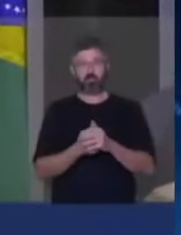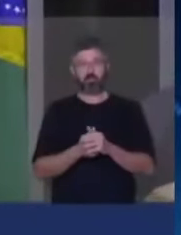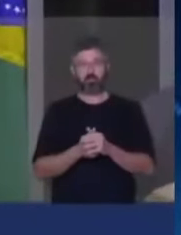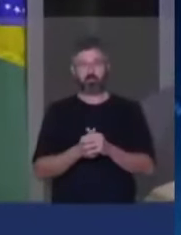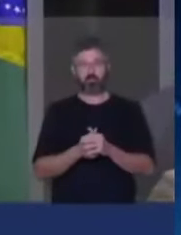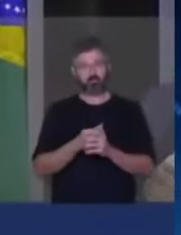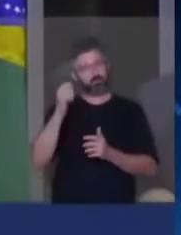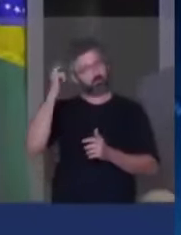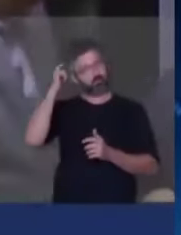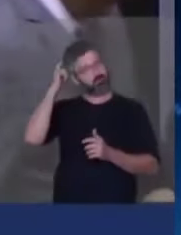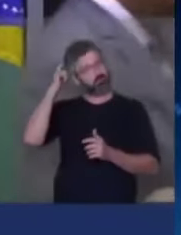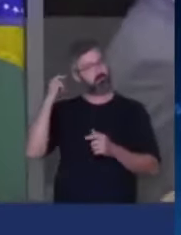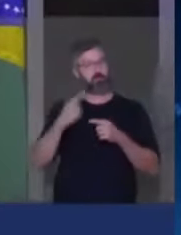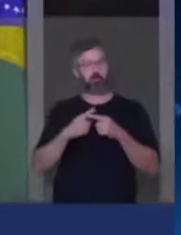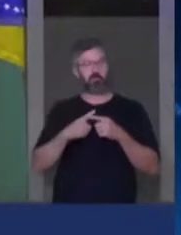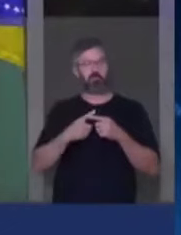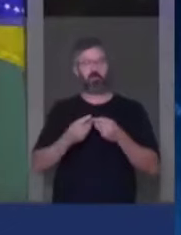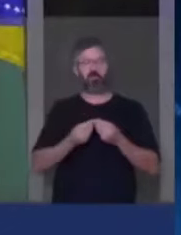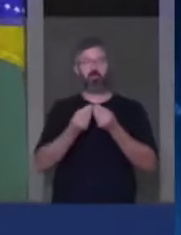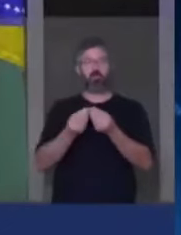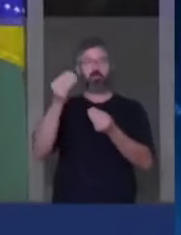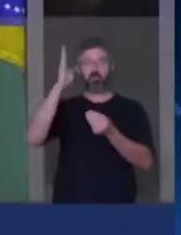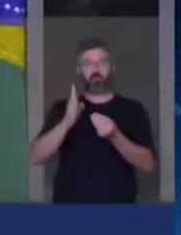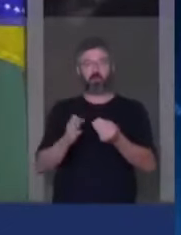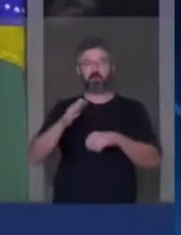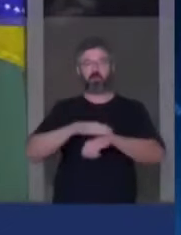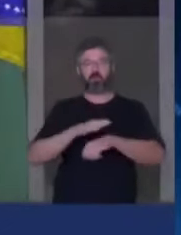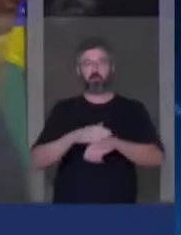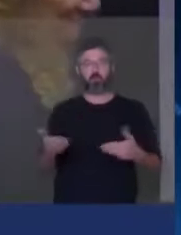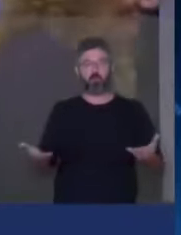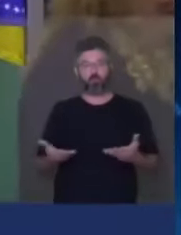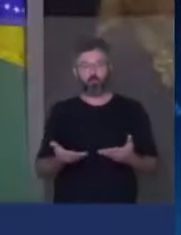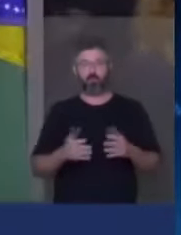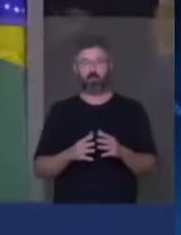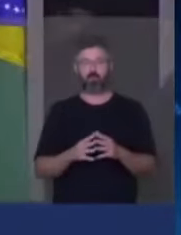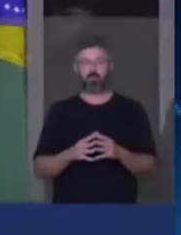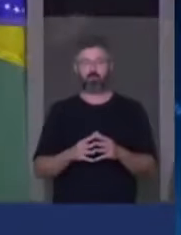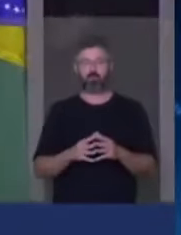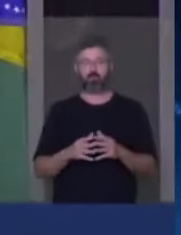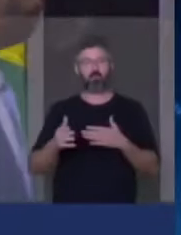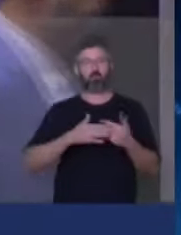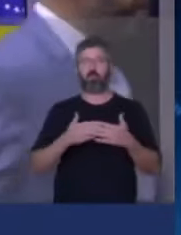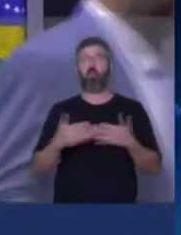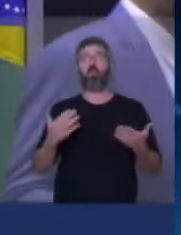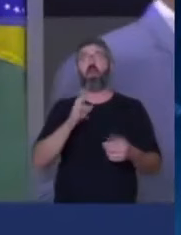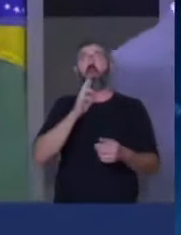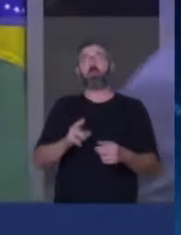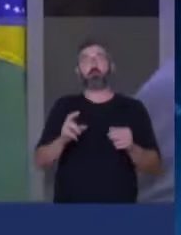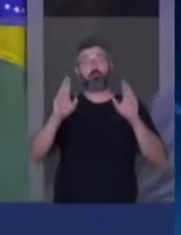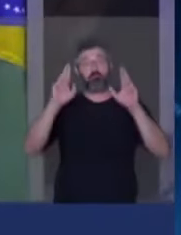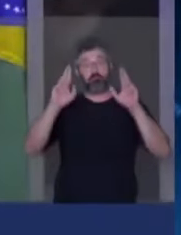terem dado multas muito brandas à Braskem e permitido que, com isso, a empresa não lidasse de maneira